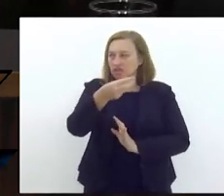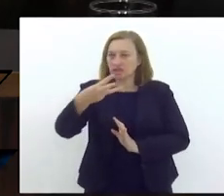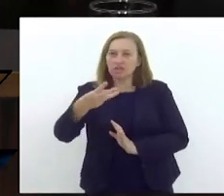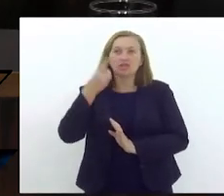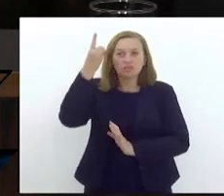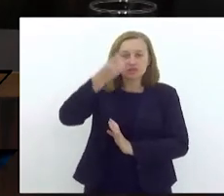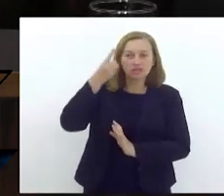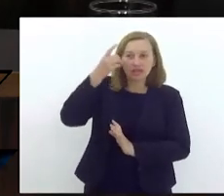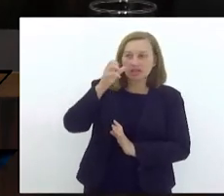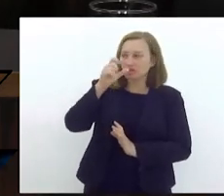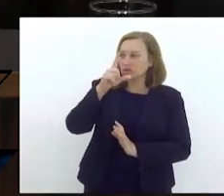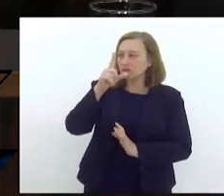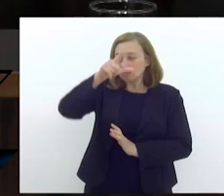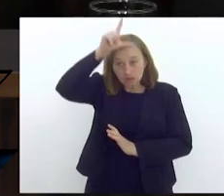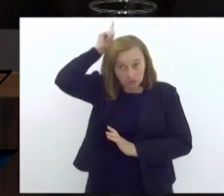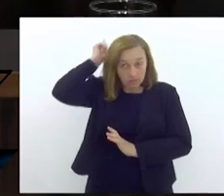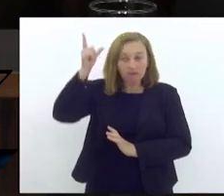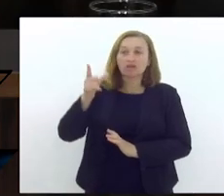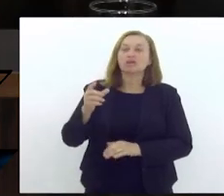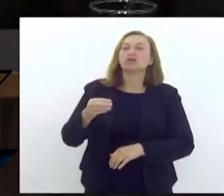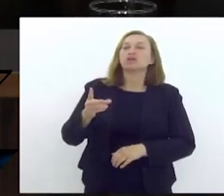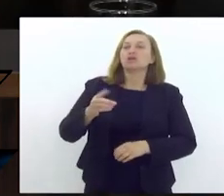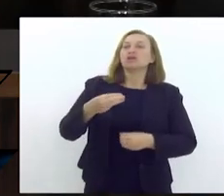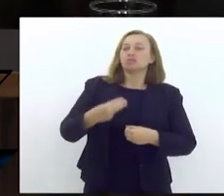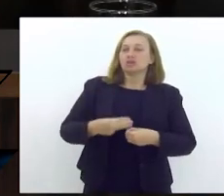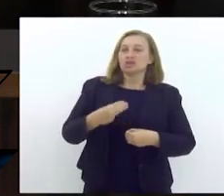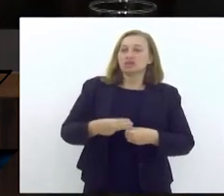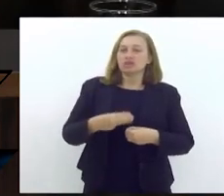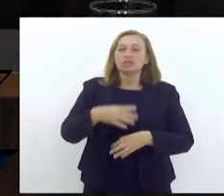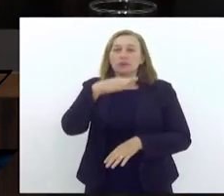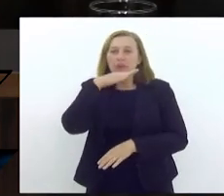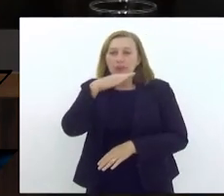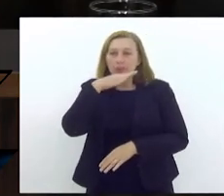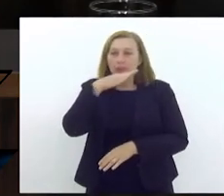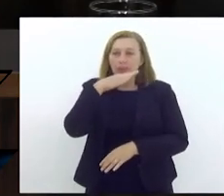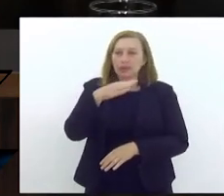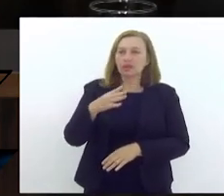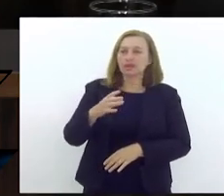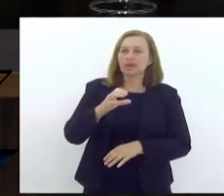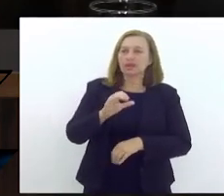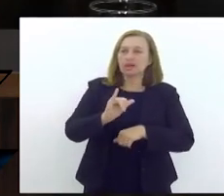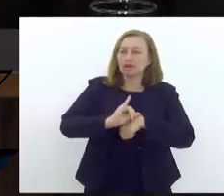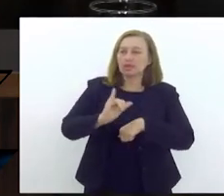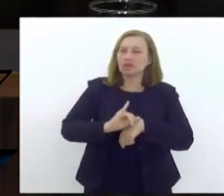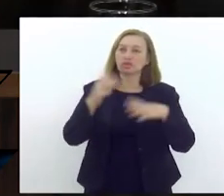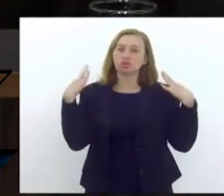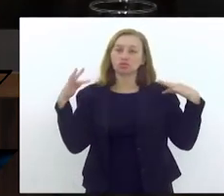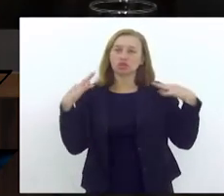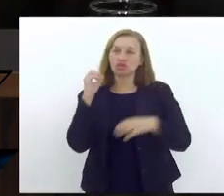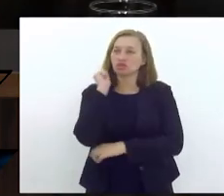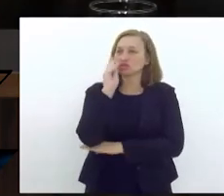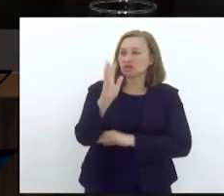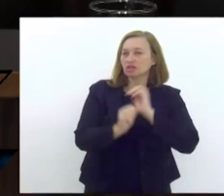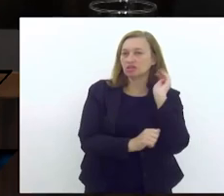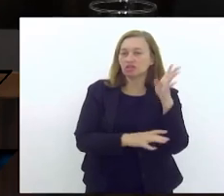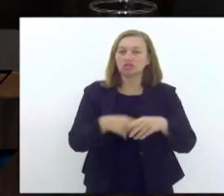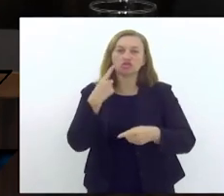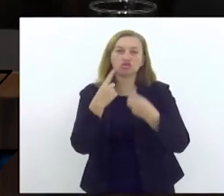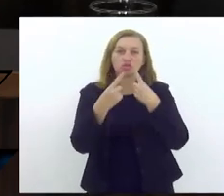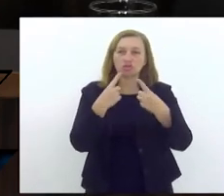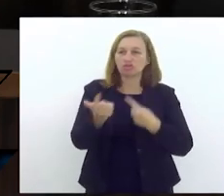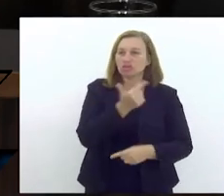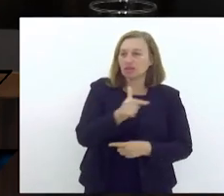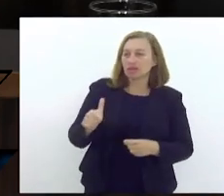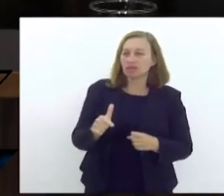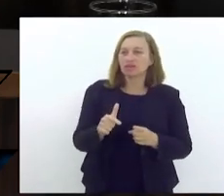Deputado Luiz Cláudio Ribeiro que declara o Município de Mangaratiba capital Estadual do Turismo da natureza em discussão não havendo o que que era